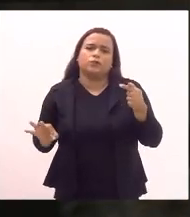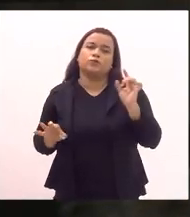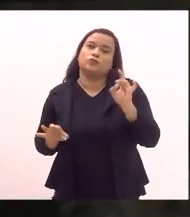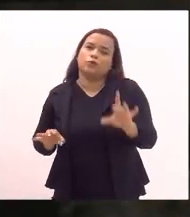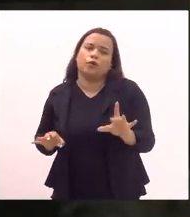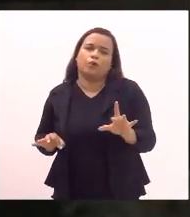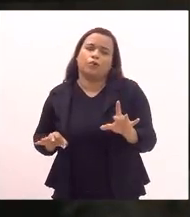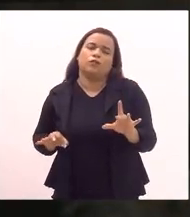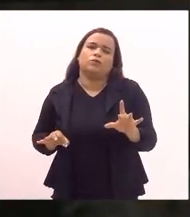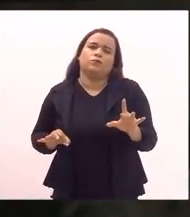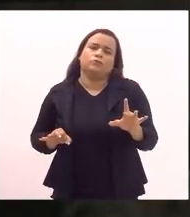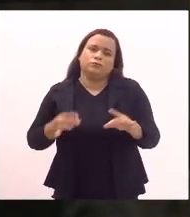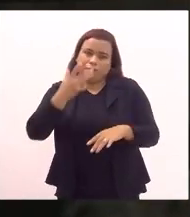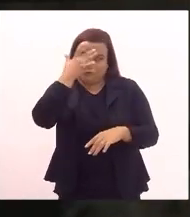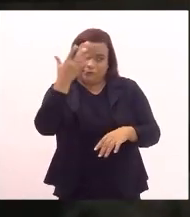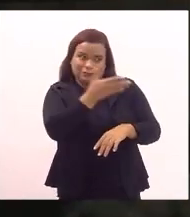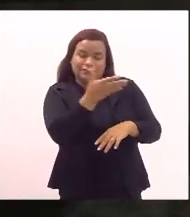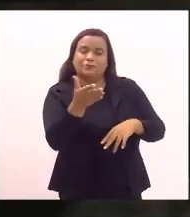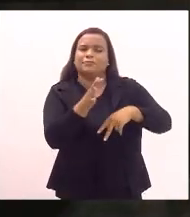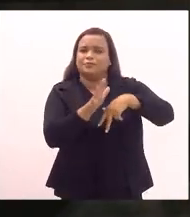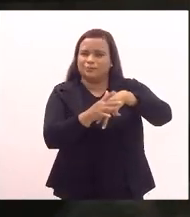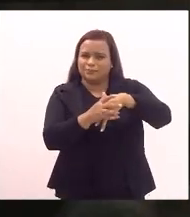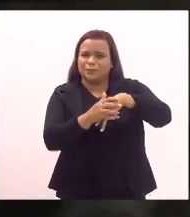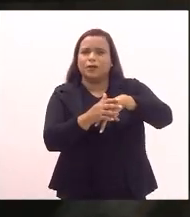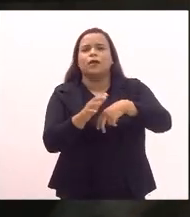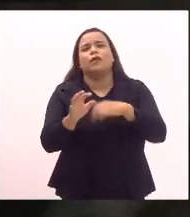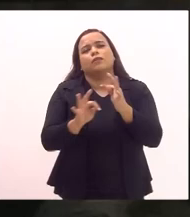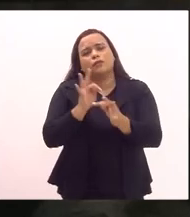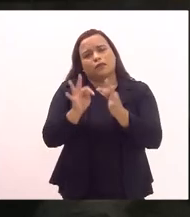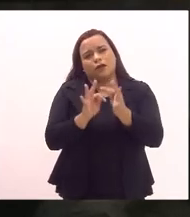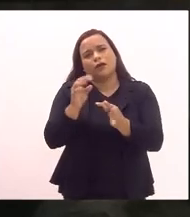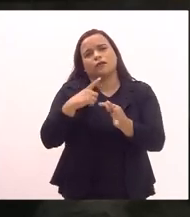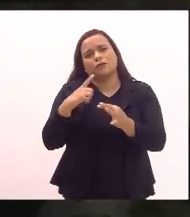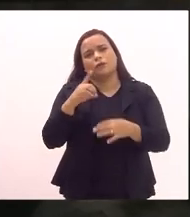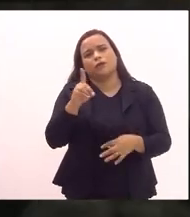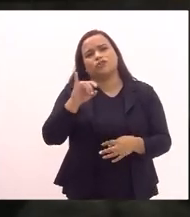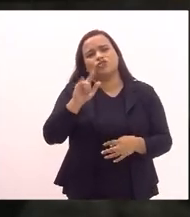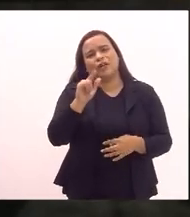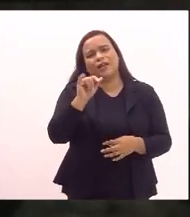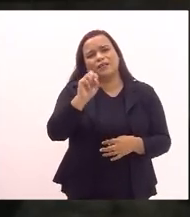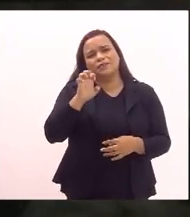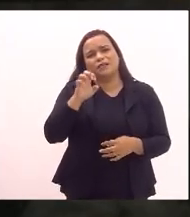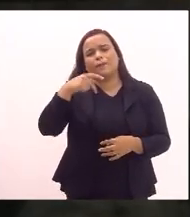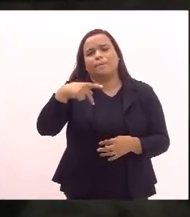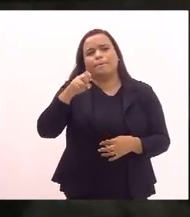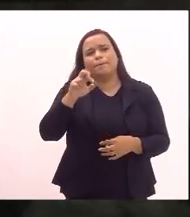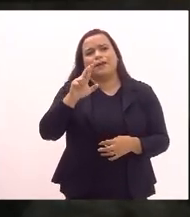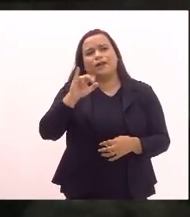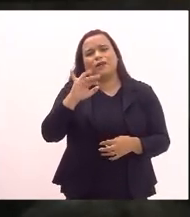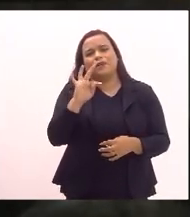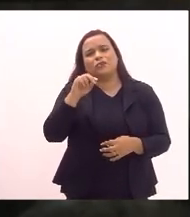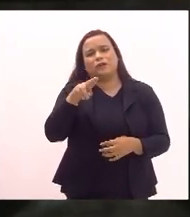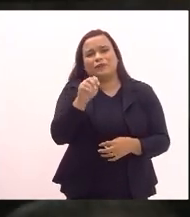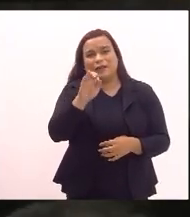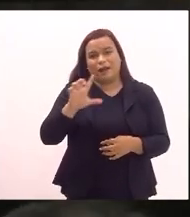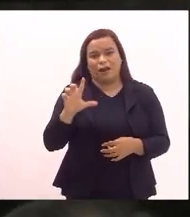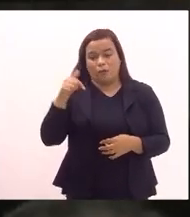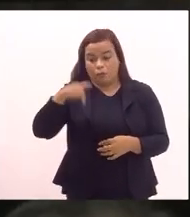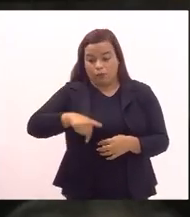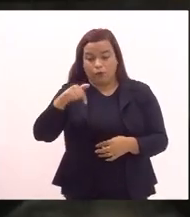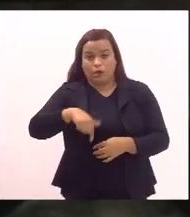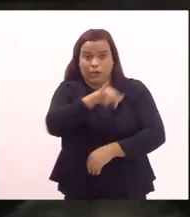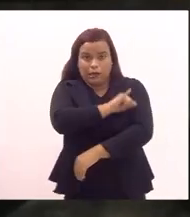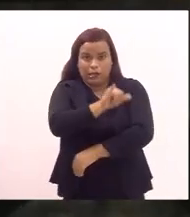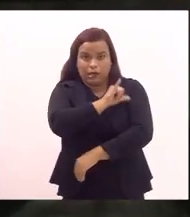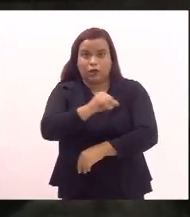desses pacientes que são tratados pela diálise peritoneal e aqui no Rio de Janeiro